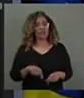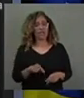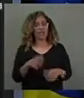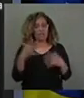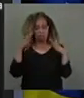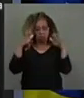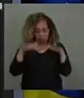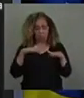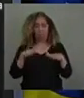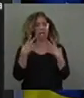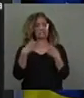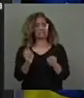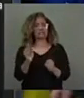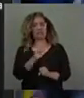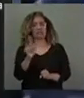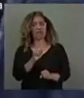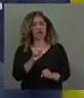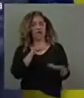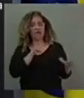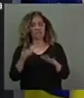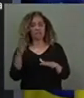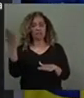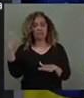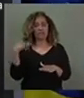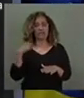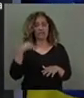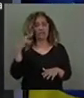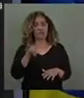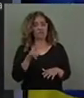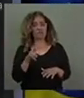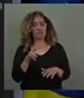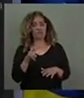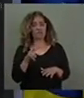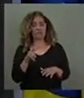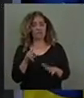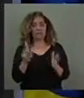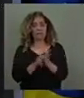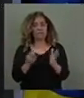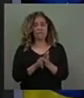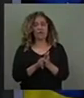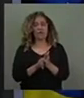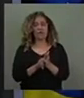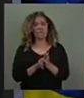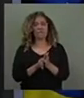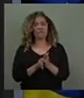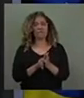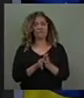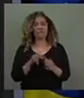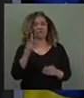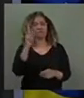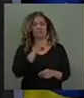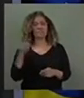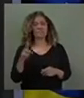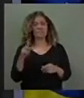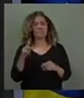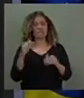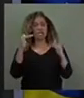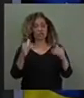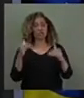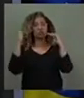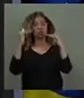e desrespeitar essa casa. Semana passada eu vi uma postagem do presidente do Senado, do Supremo, um